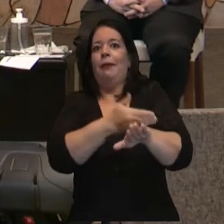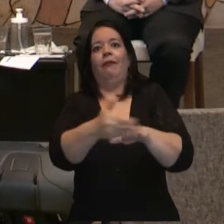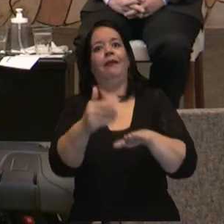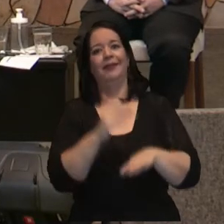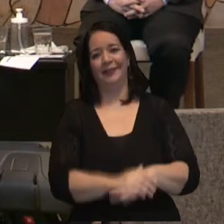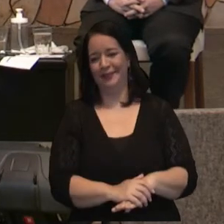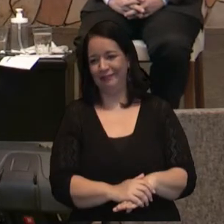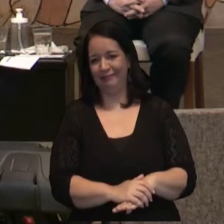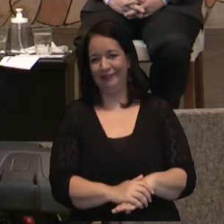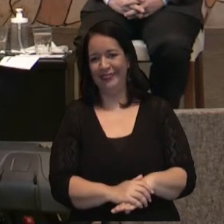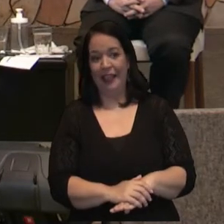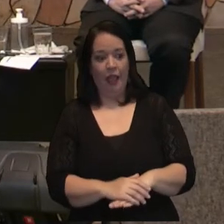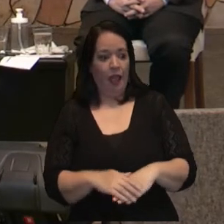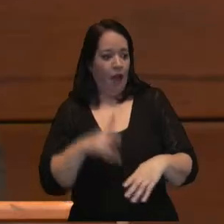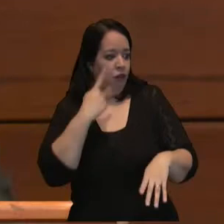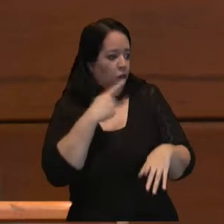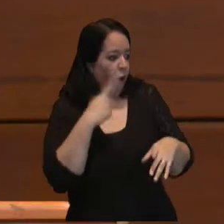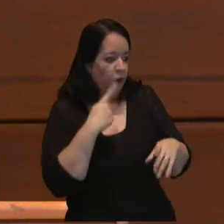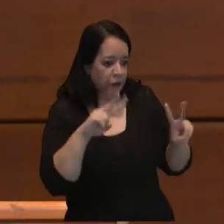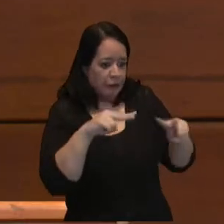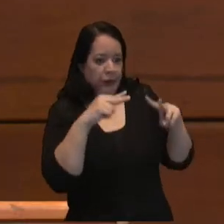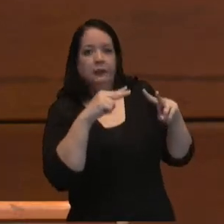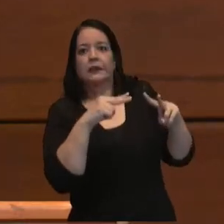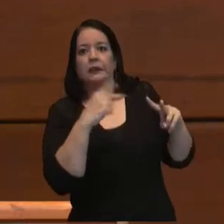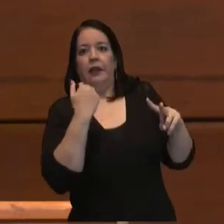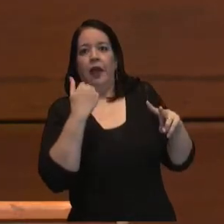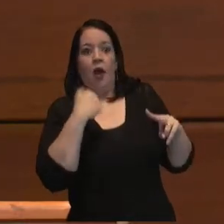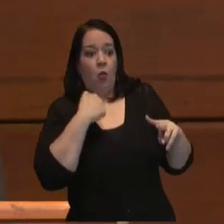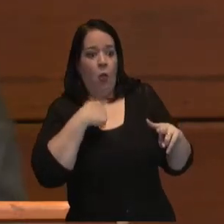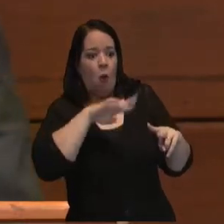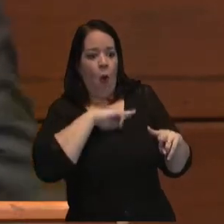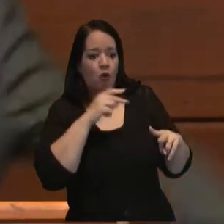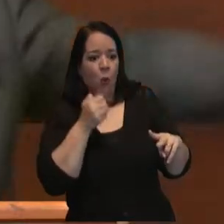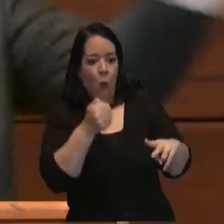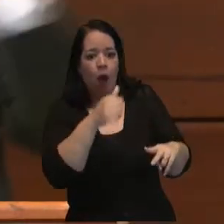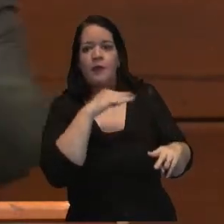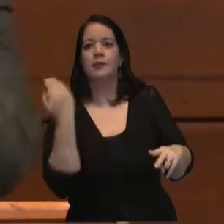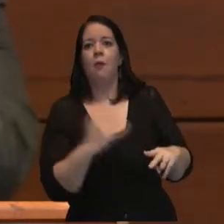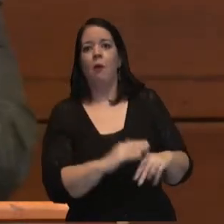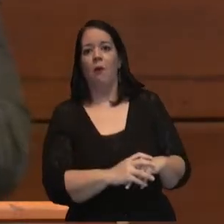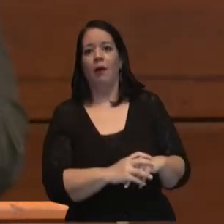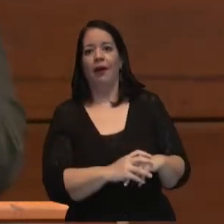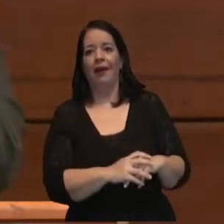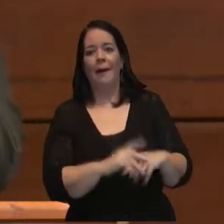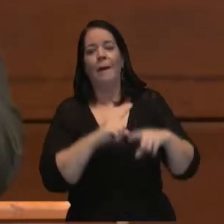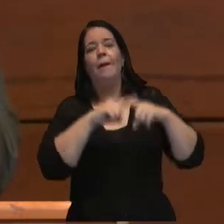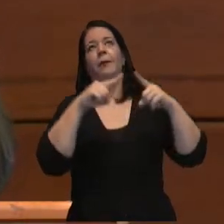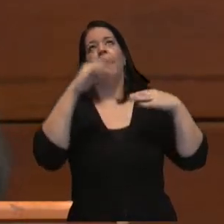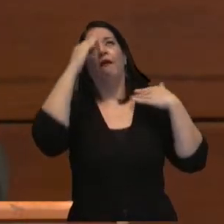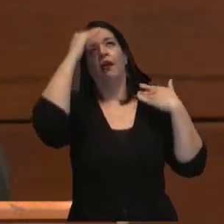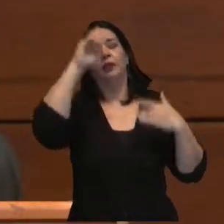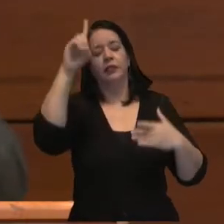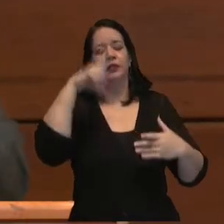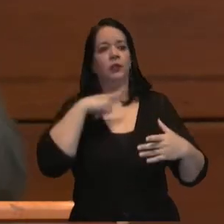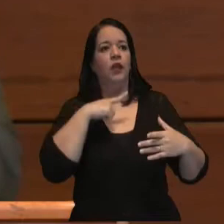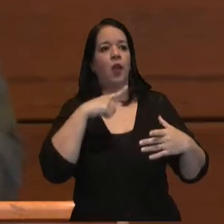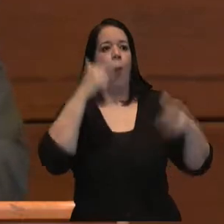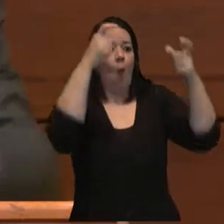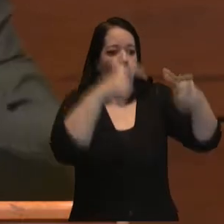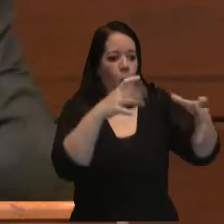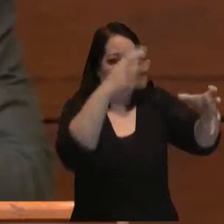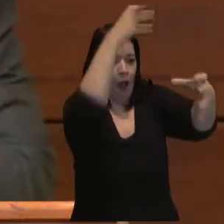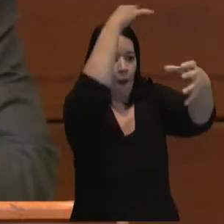a gente ia morrer. Eu falei: sim, eu estava morrendo também, graças a Deus tem essa estaca, mas tem metade do